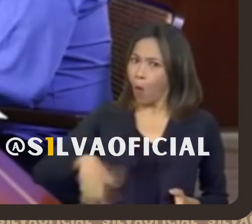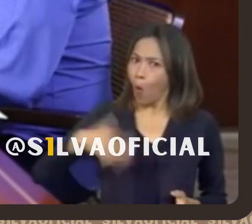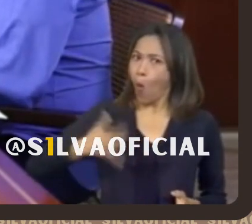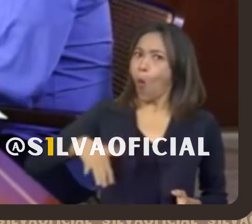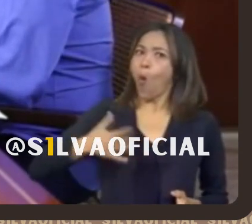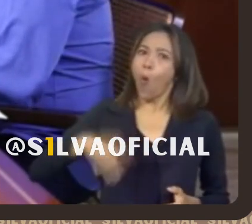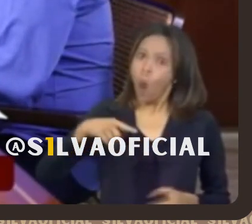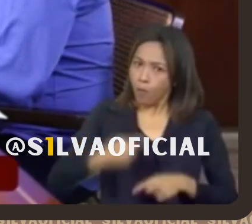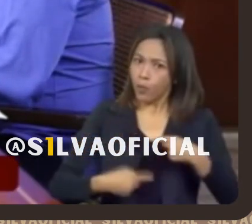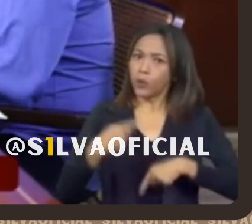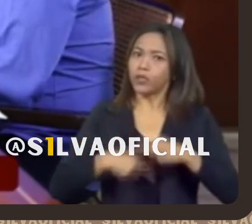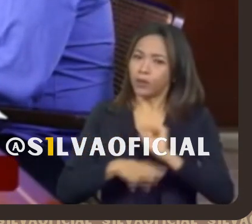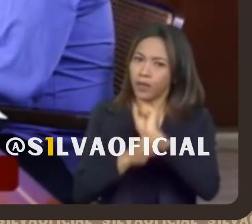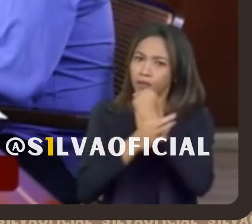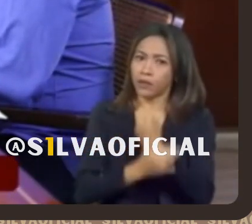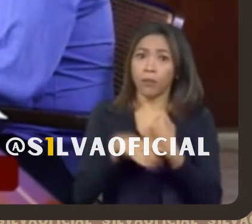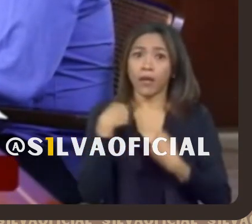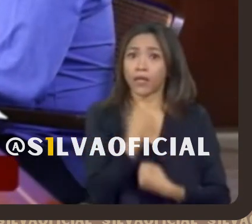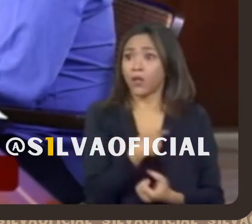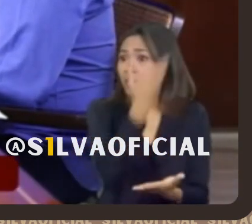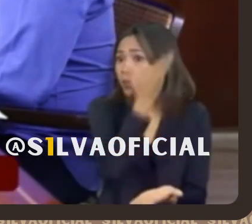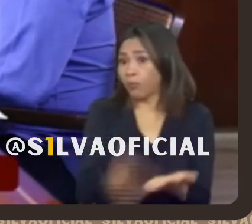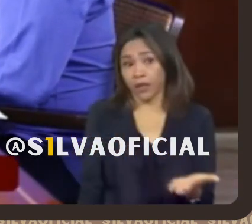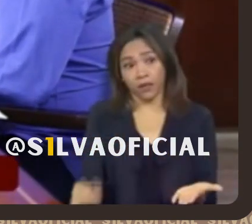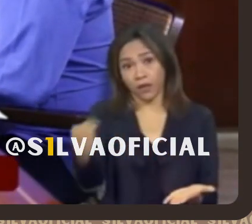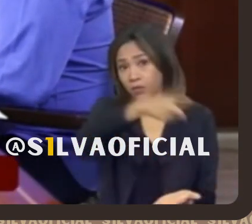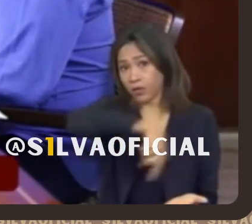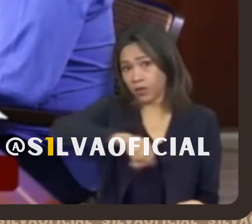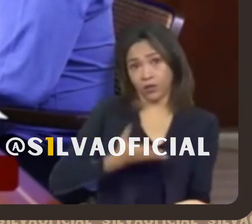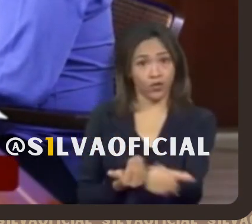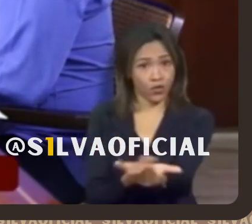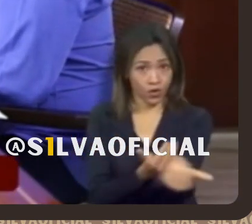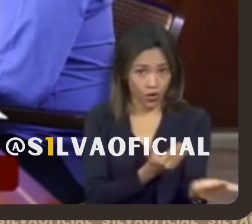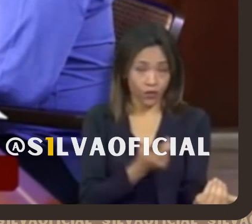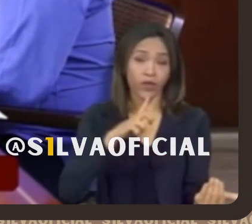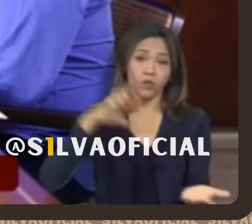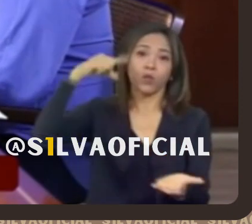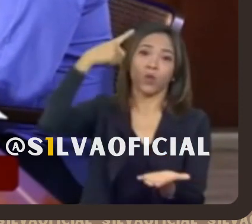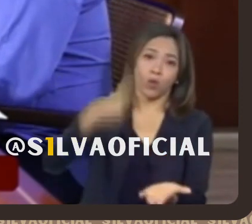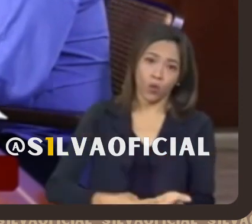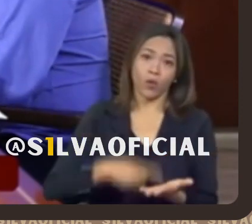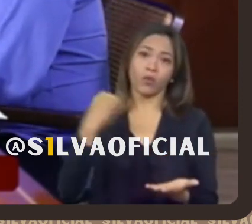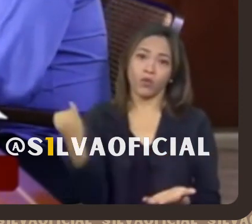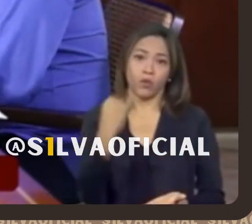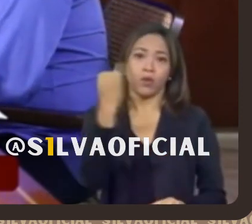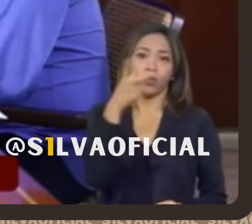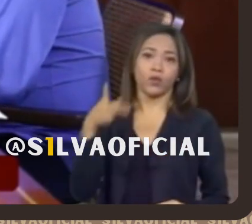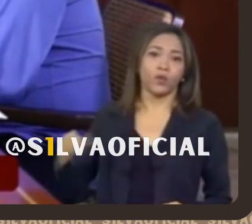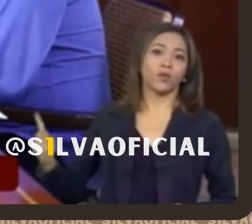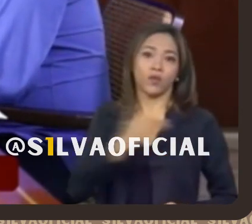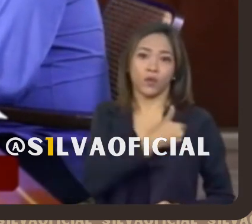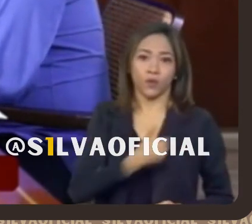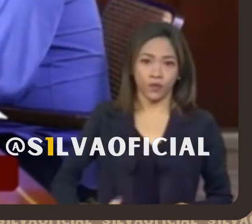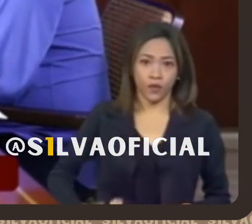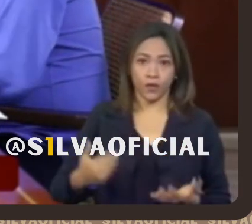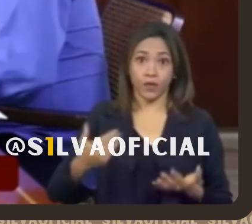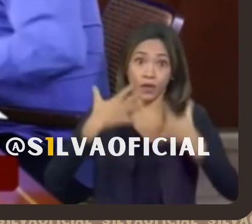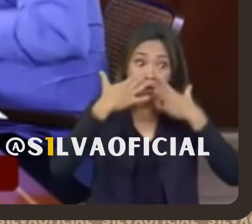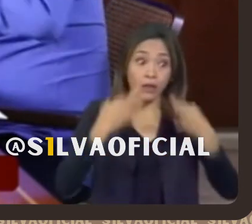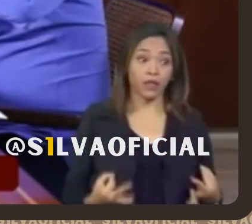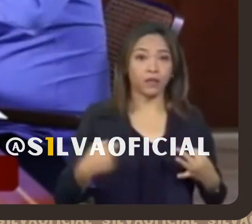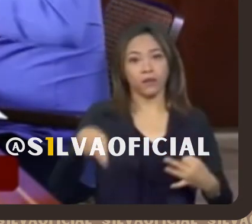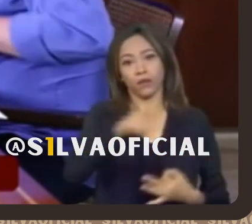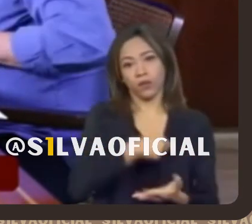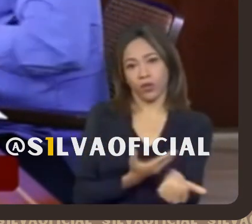perdermos essa juventude na escola brasileira eu acho que é um dos compromissos importantes do seu governo que olha cuida dos jovens brasileiros eu eu acho importante